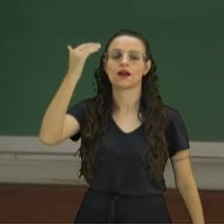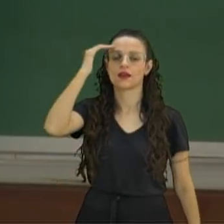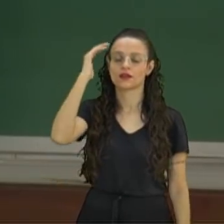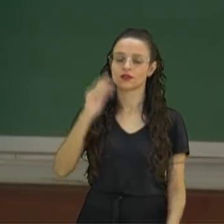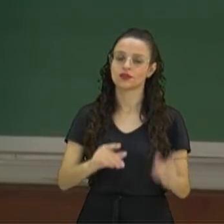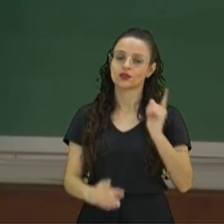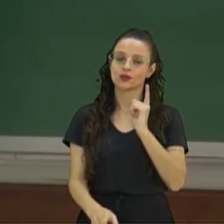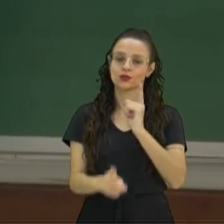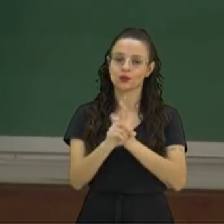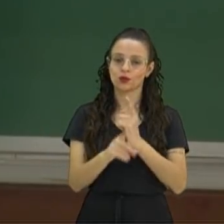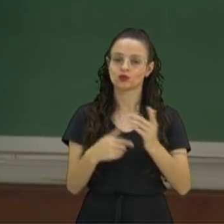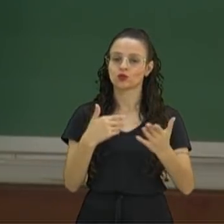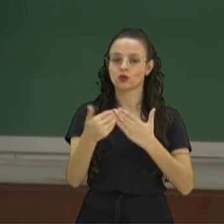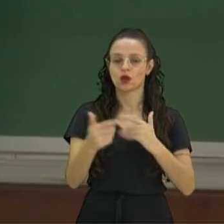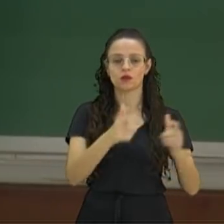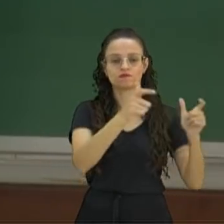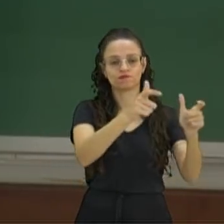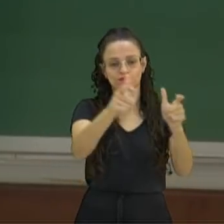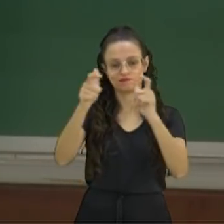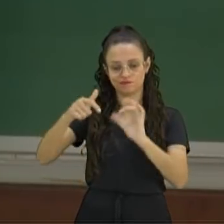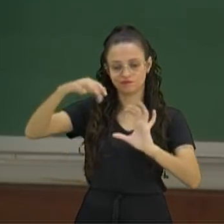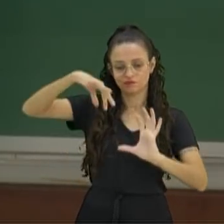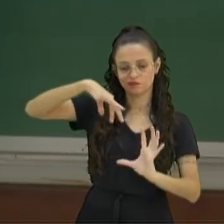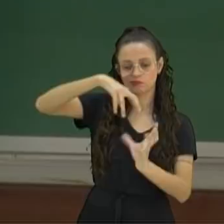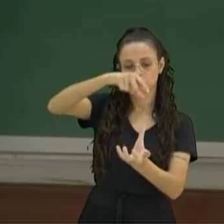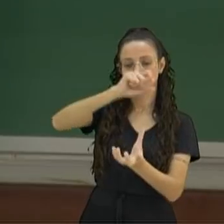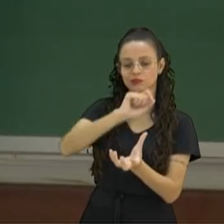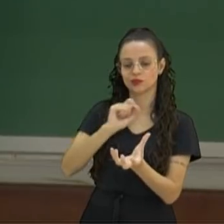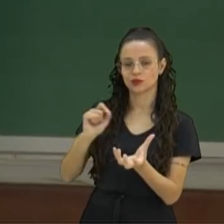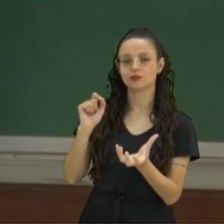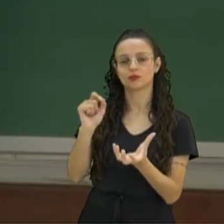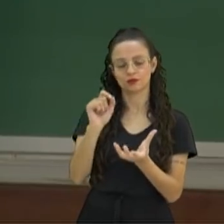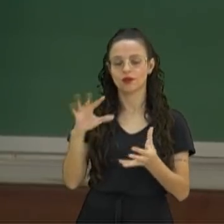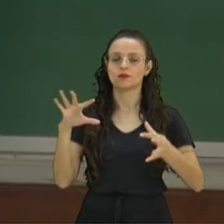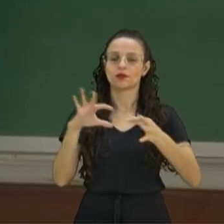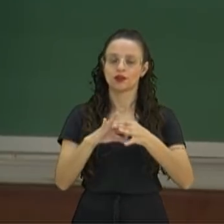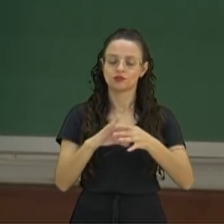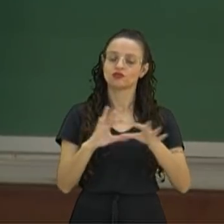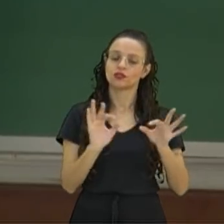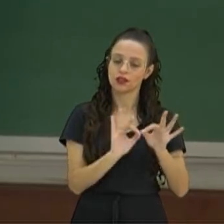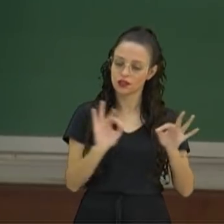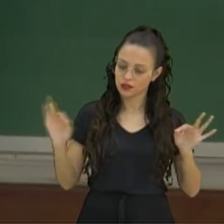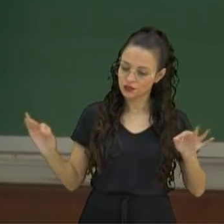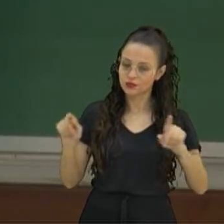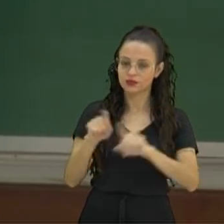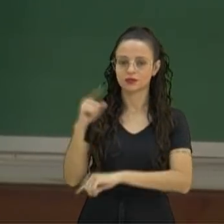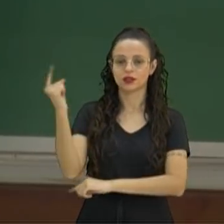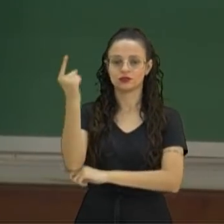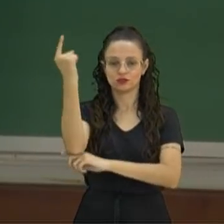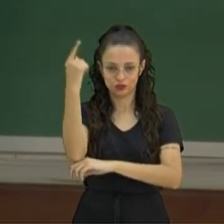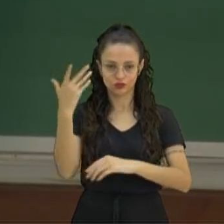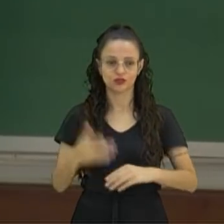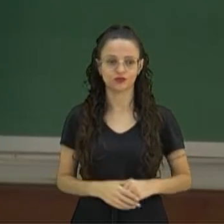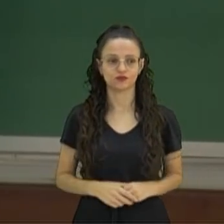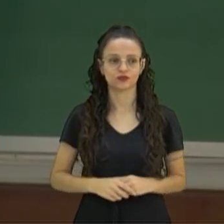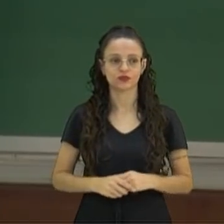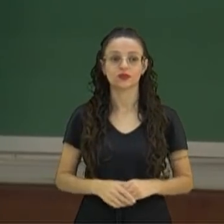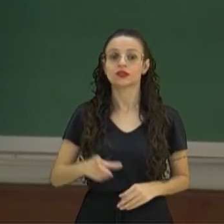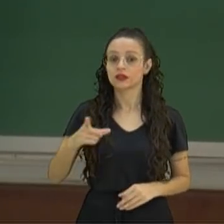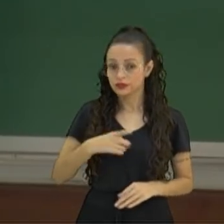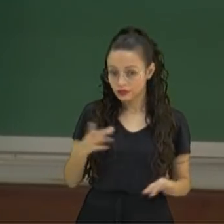encontro qualquer ponto da superfície terrestre a partir da latitude e a longitude desse ponto, certo? Aí, quando eu tenho as